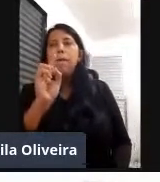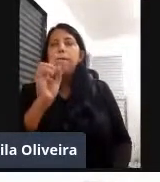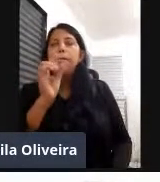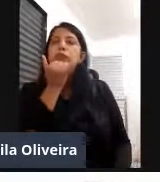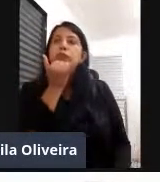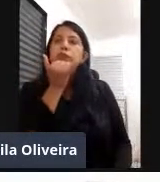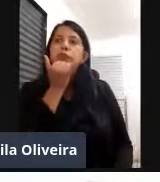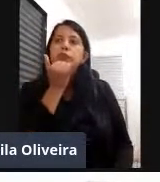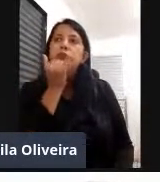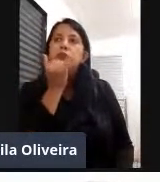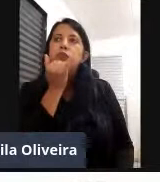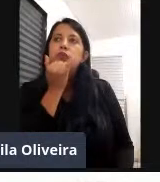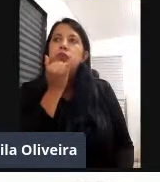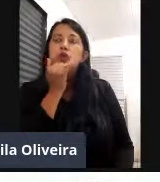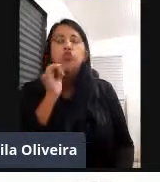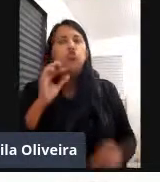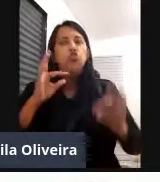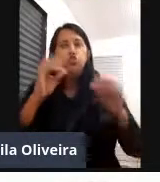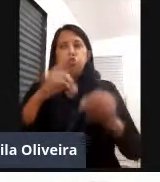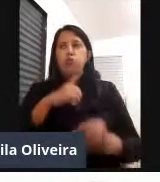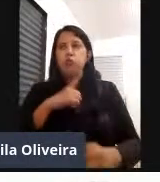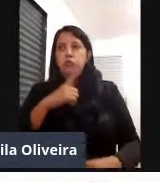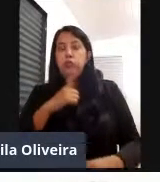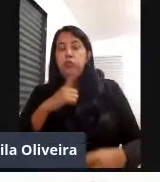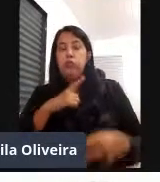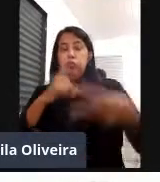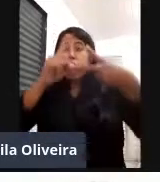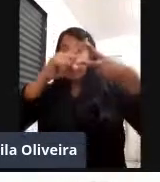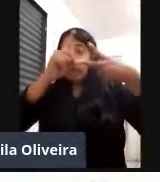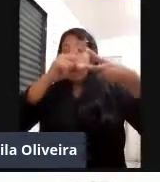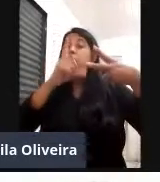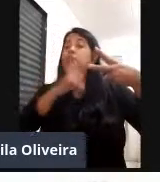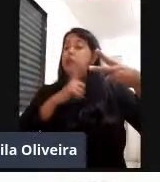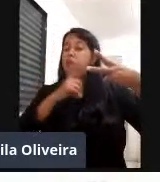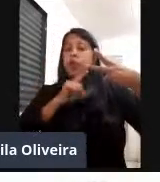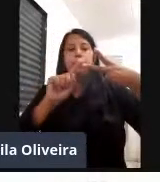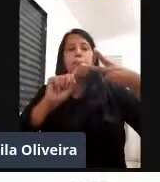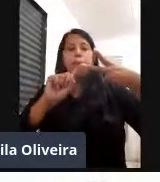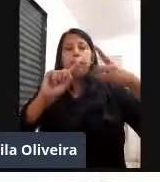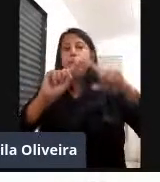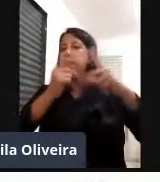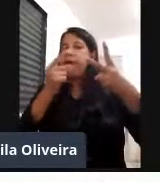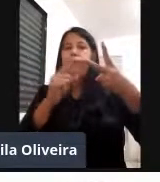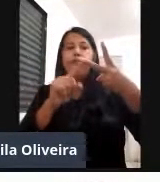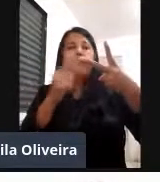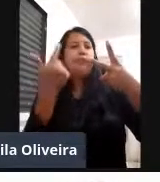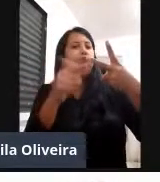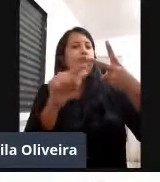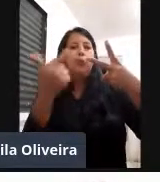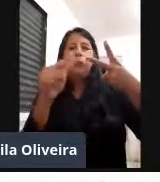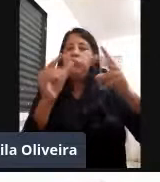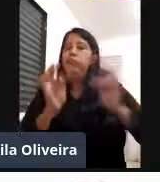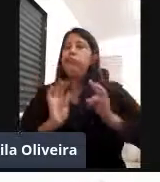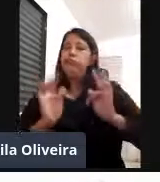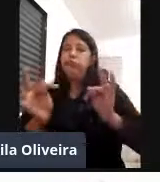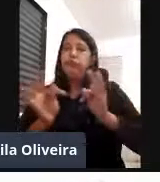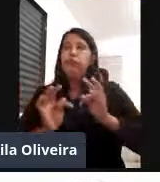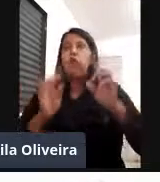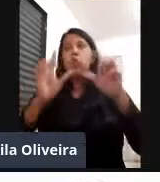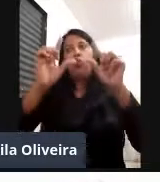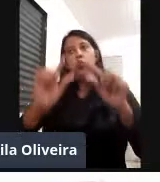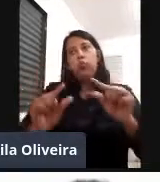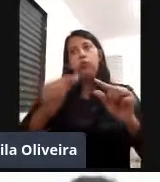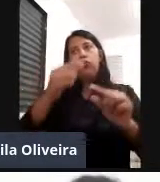dados governamentais e não tem tecnologia. Então, isso resultou em 51.400